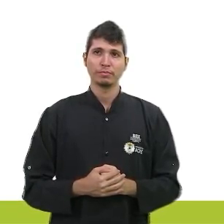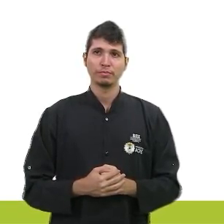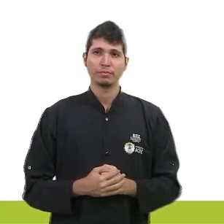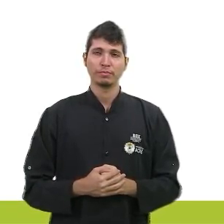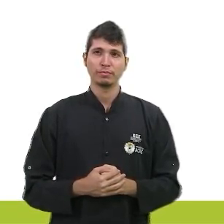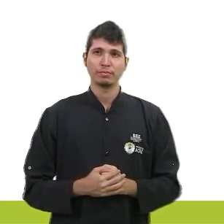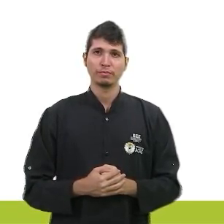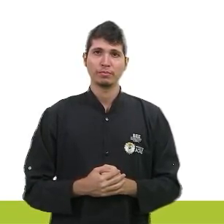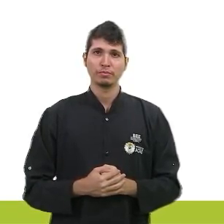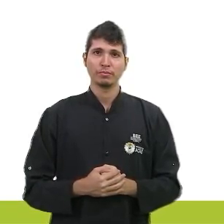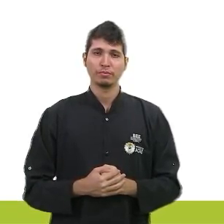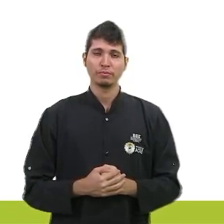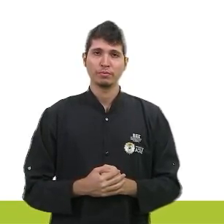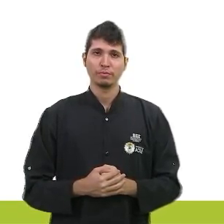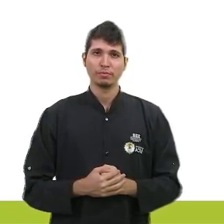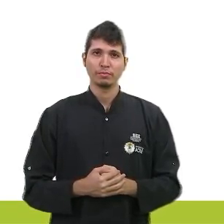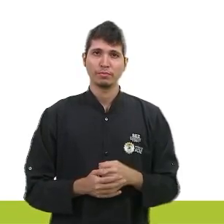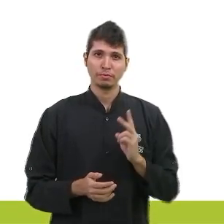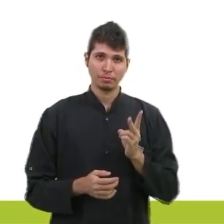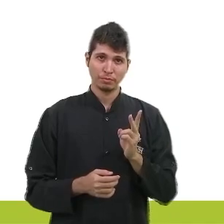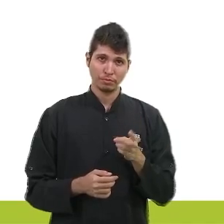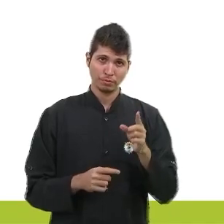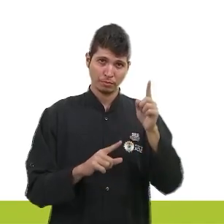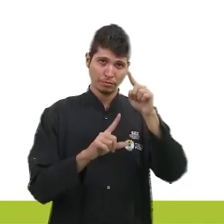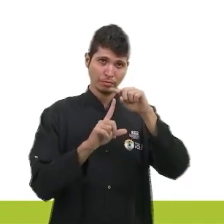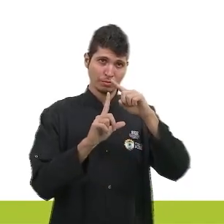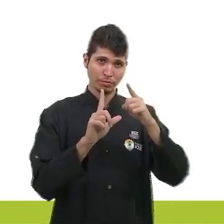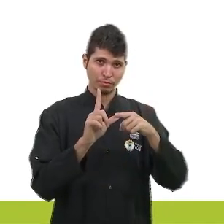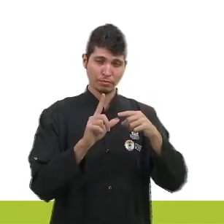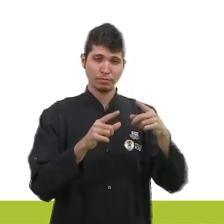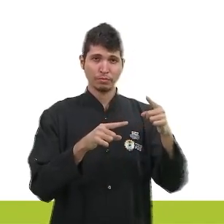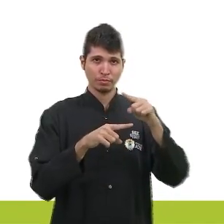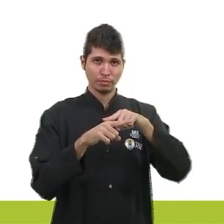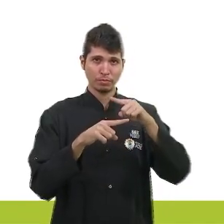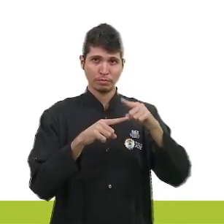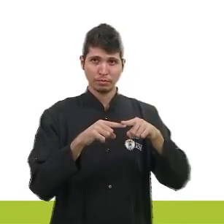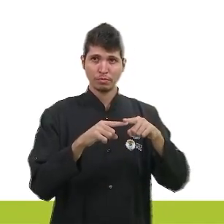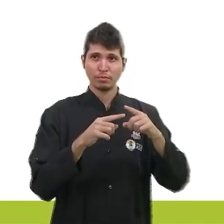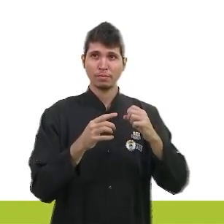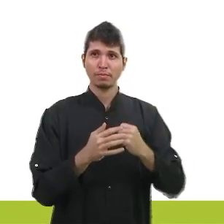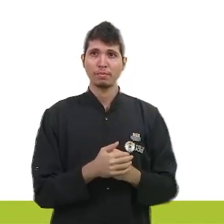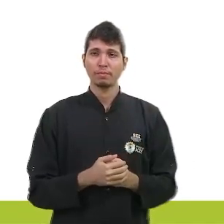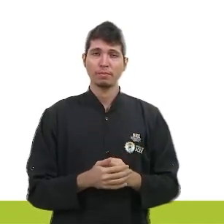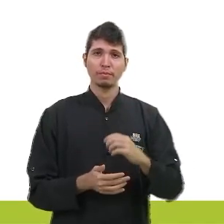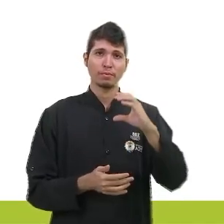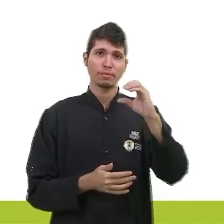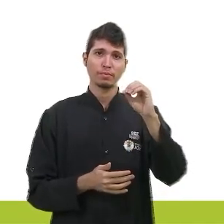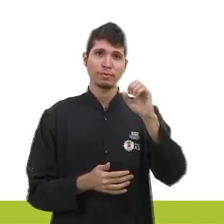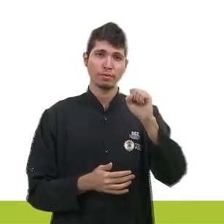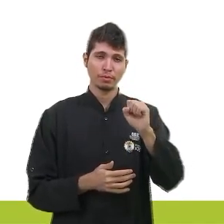Sempre que dois ângulos forem suplementares. Então, cosseno de beta,